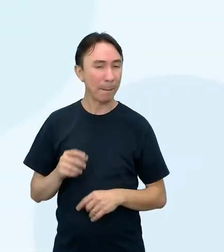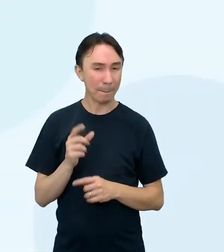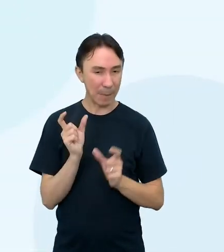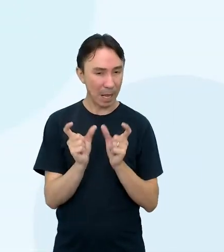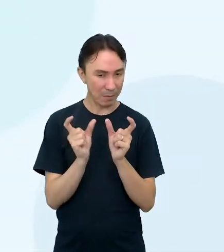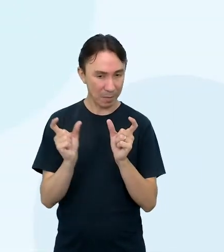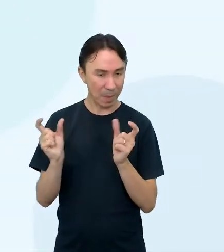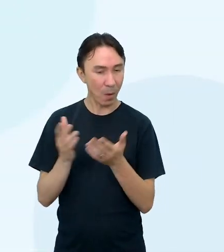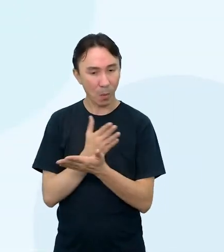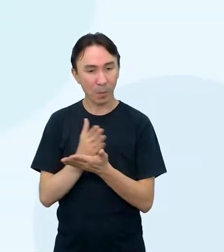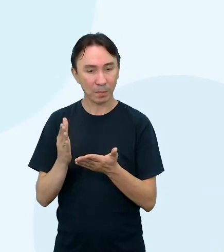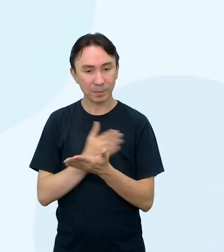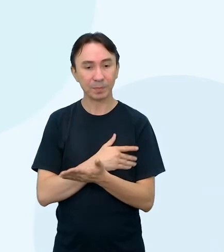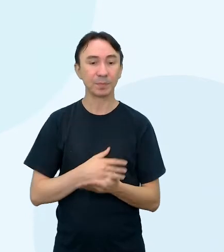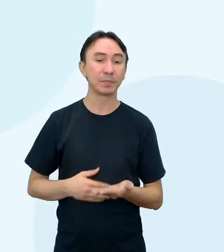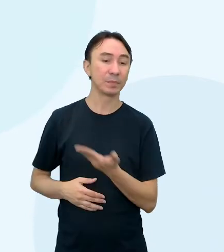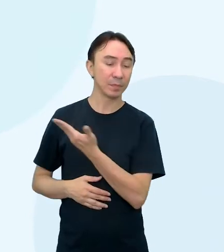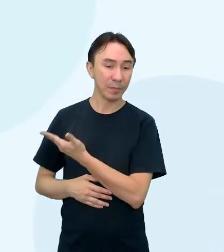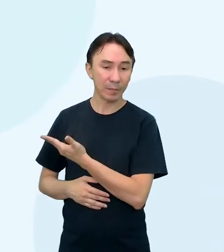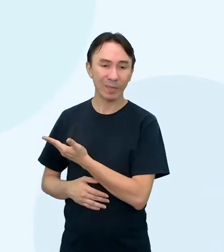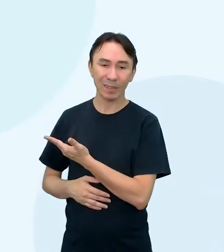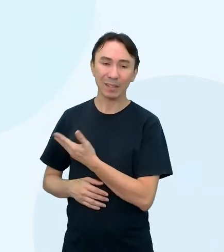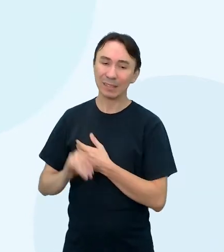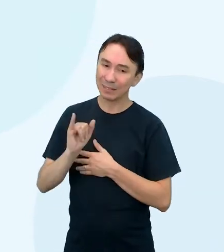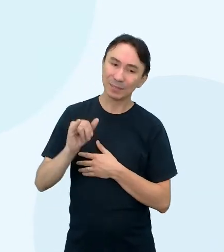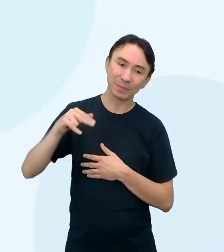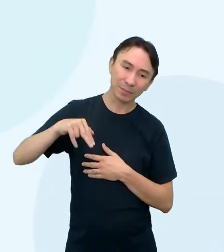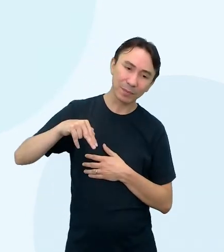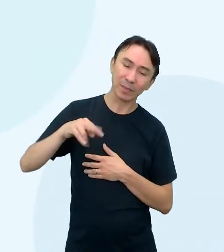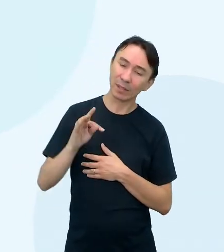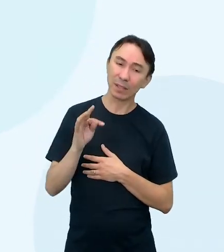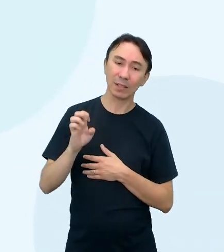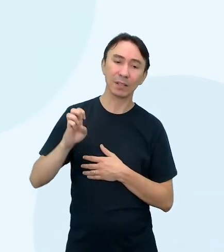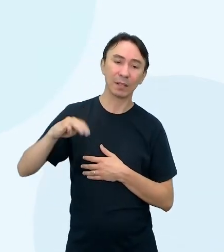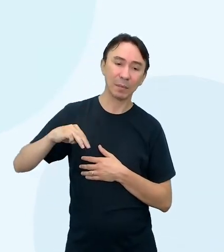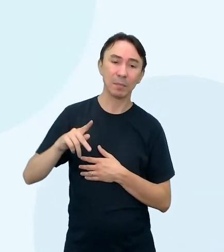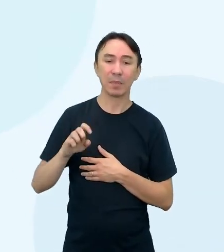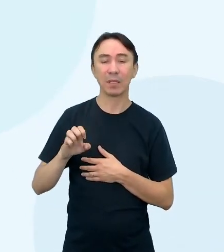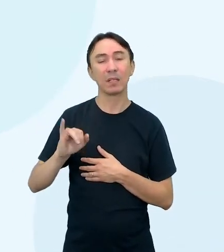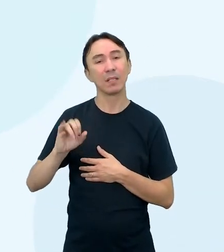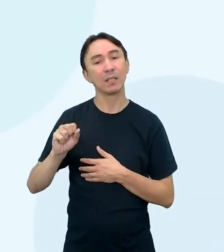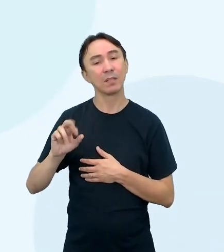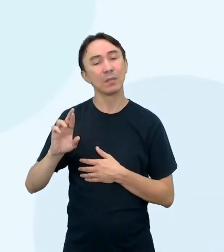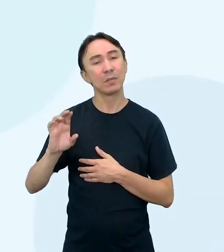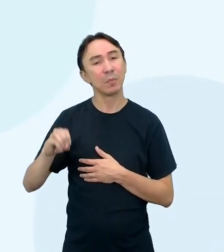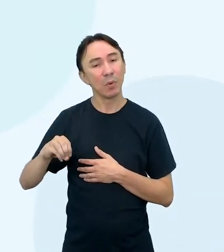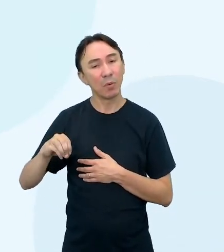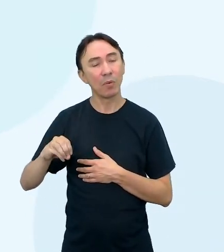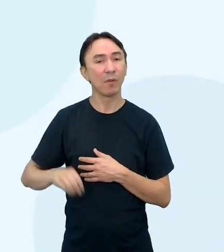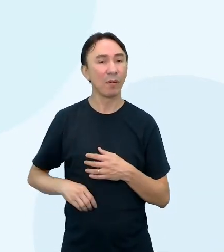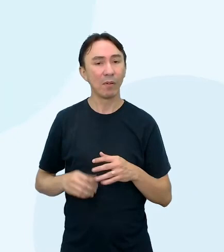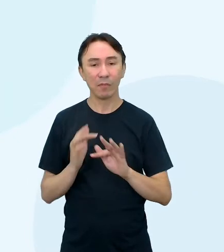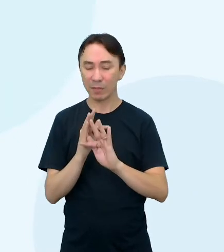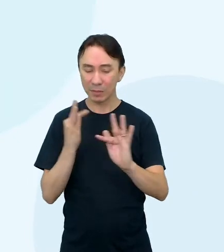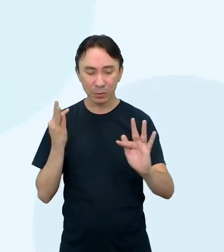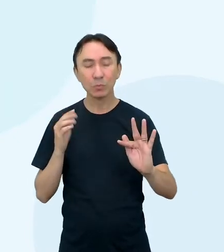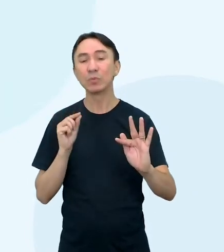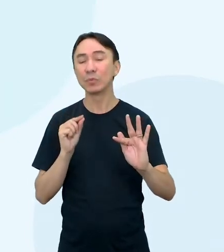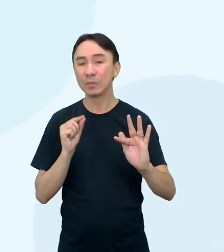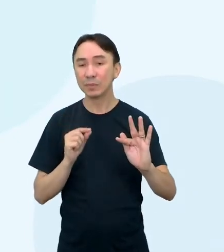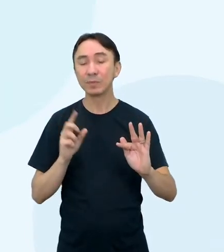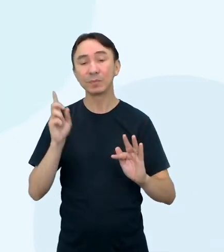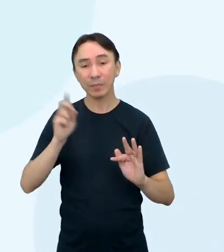vocês. Então, a primeira é intemperismo físico. O que é o intemperismo físico? Então, é essa quebra da rocha-mãe,